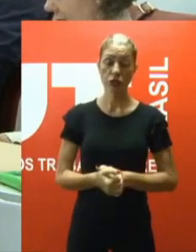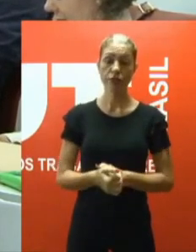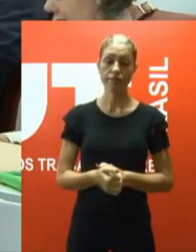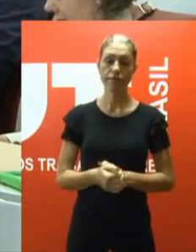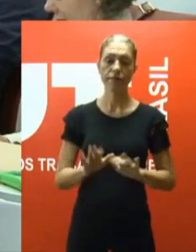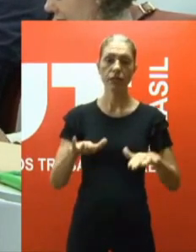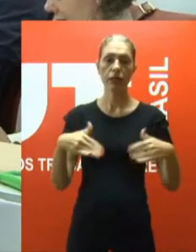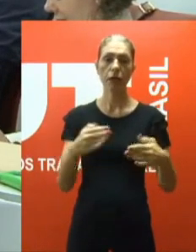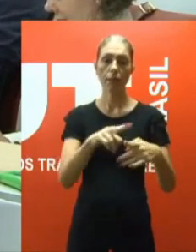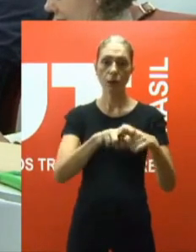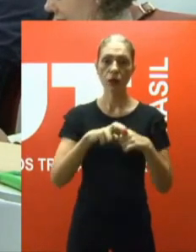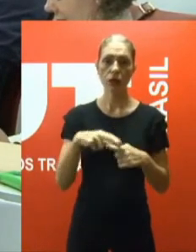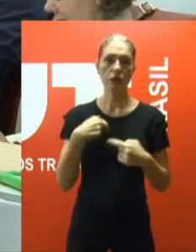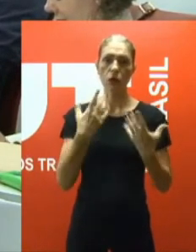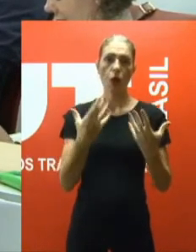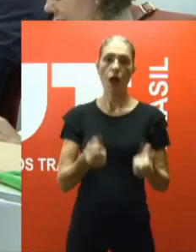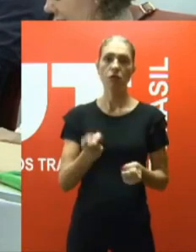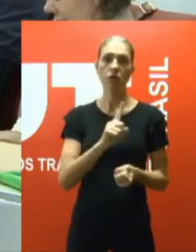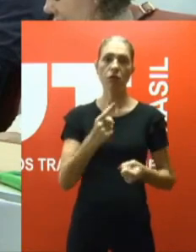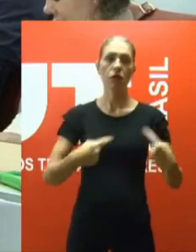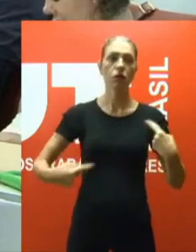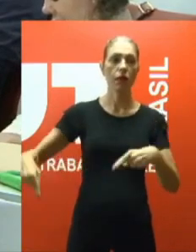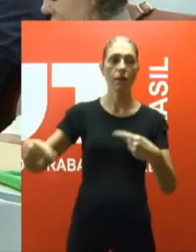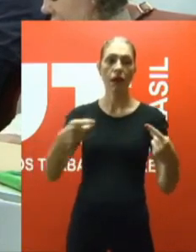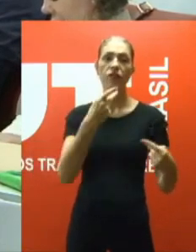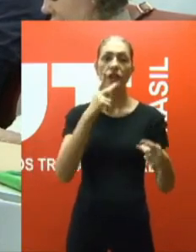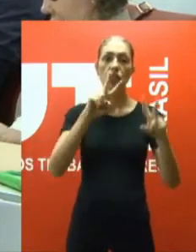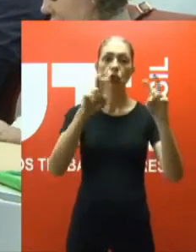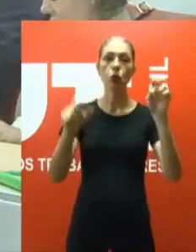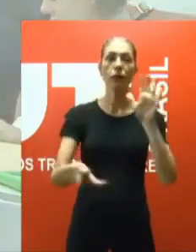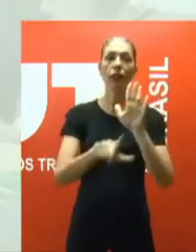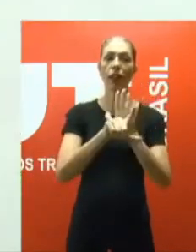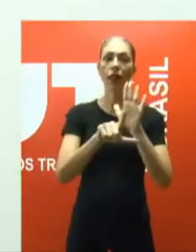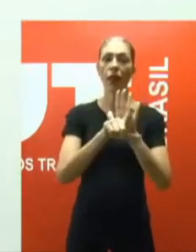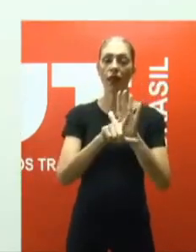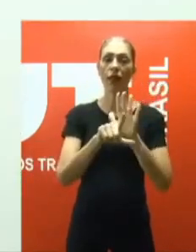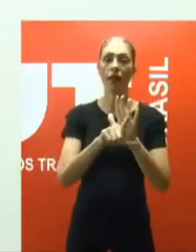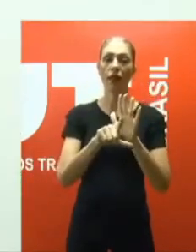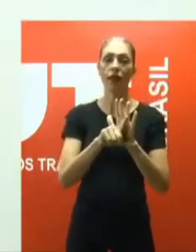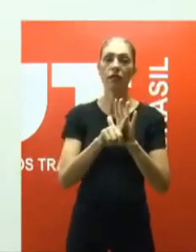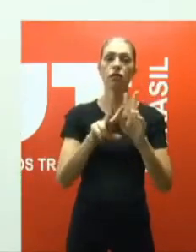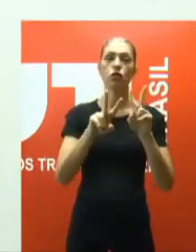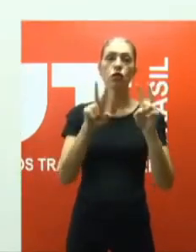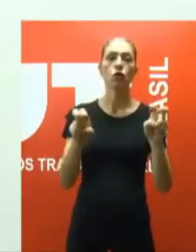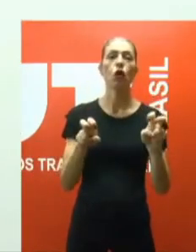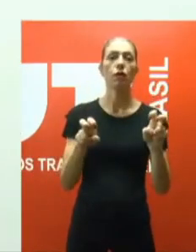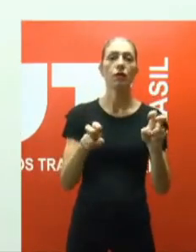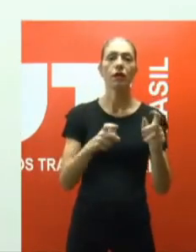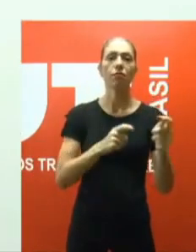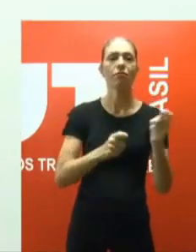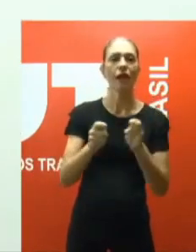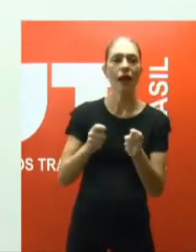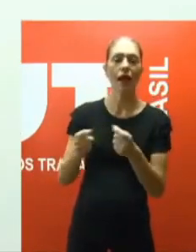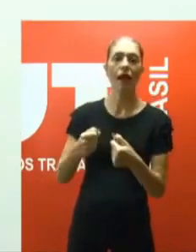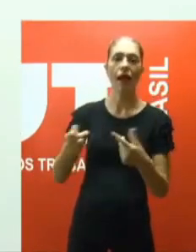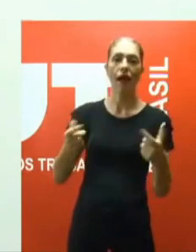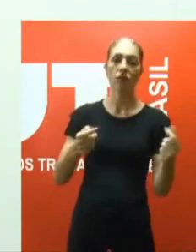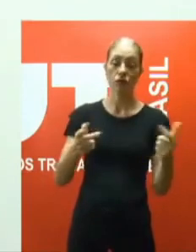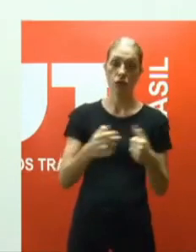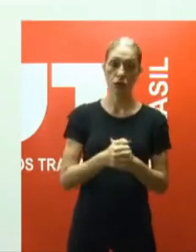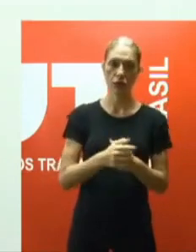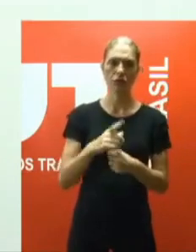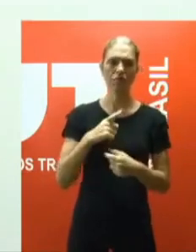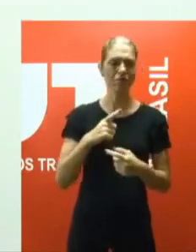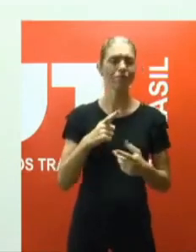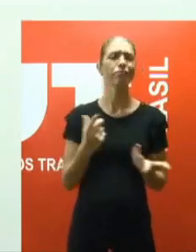por isso que eu não aceito esse debate, de esse negócio de lei teto de gasto. Sabe? Eu não gosto e tenho muita